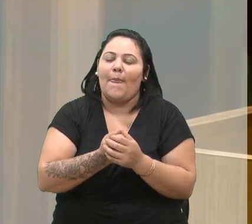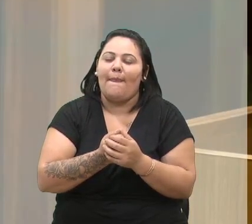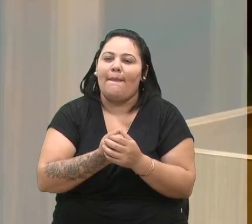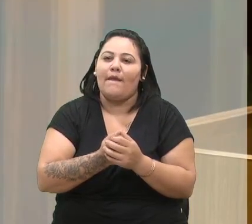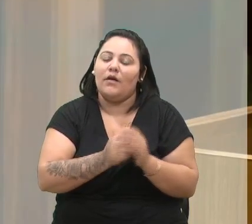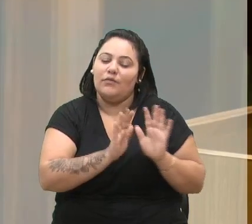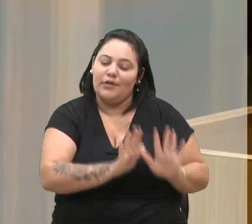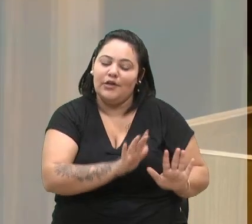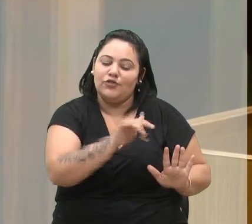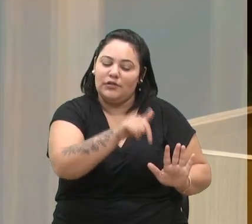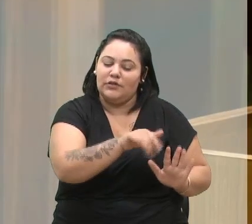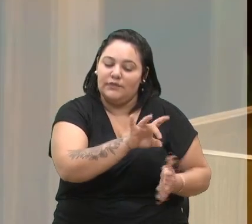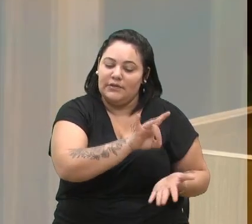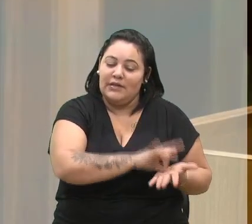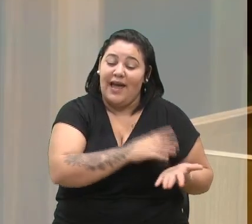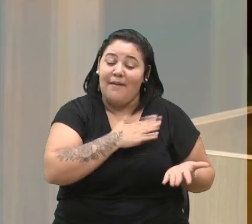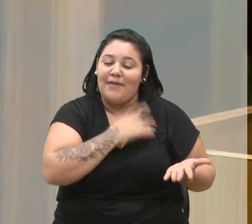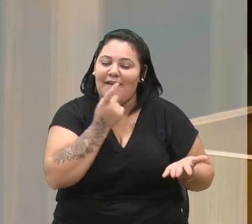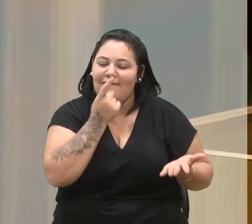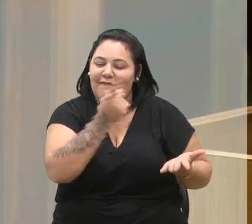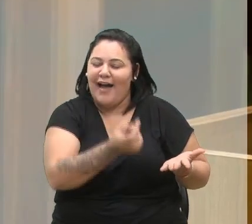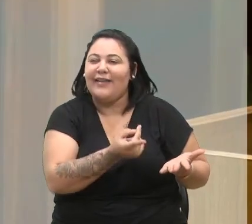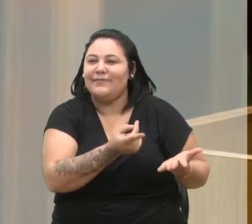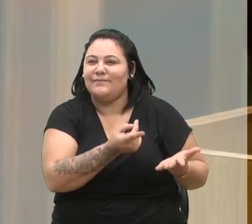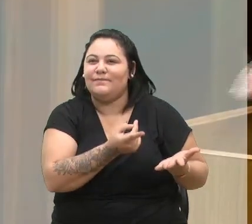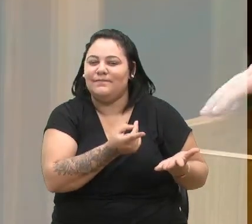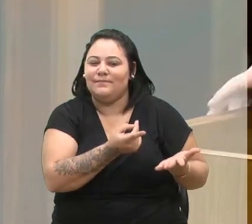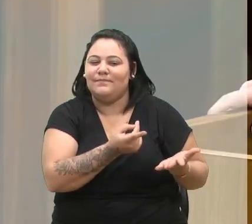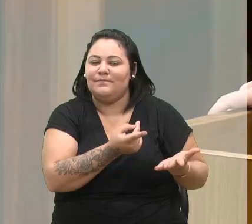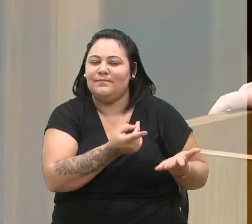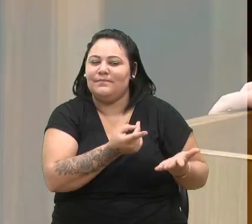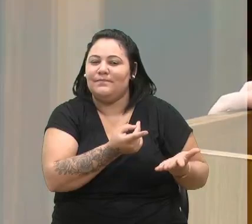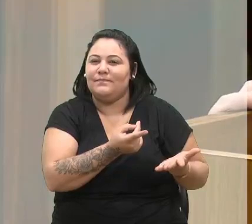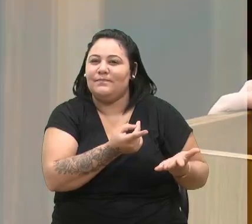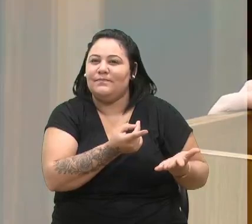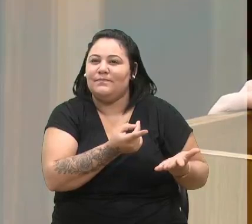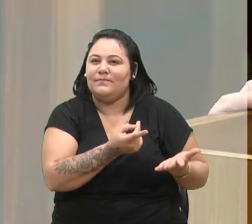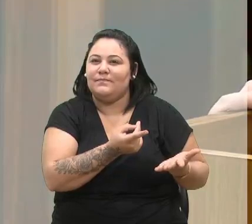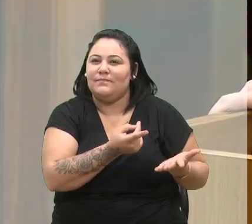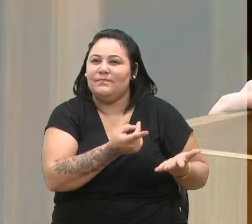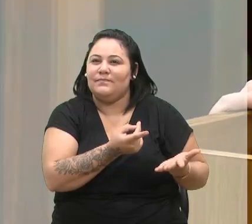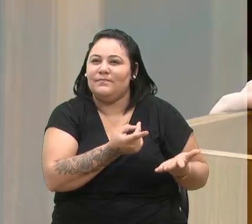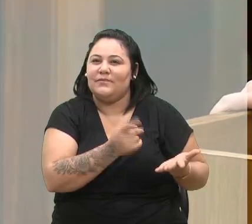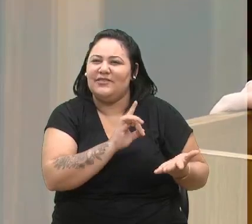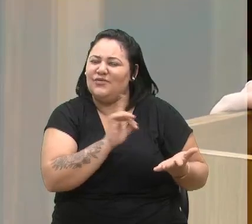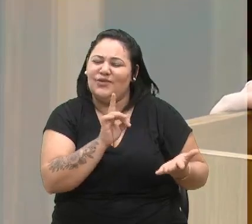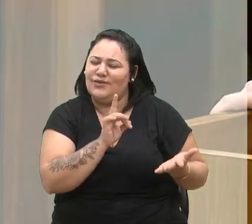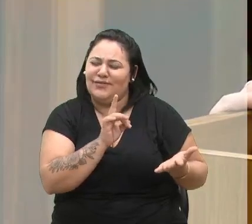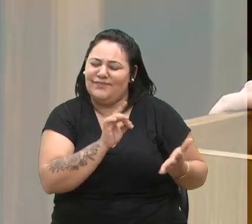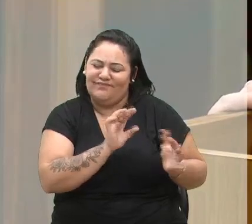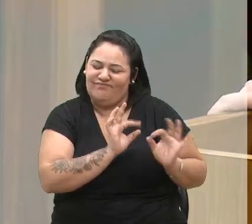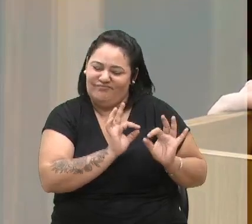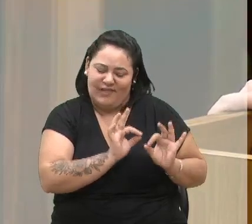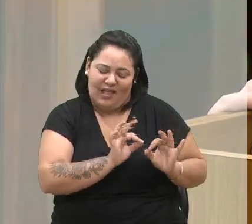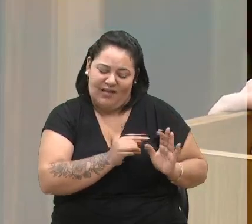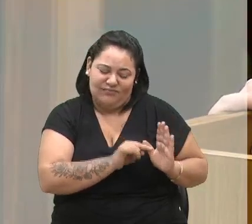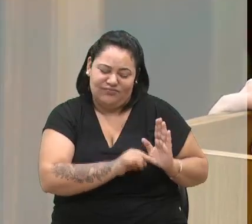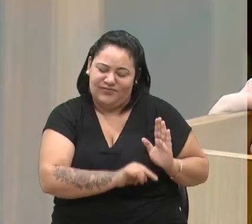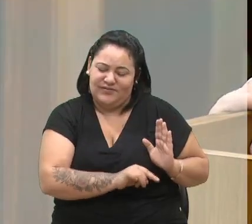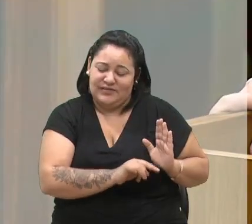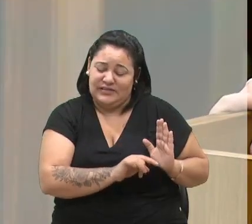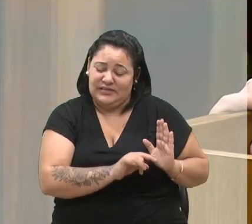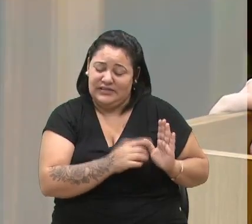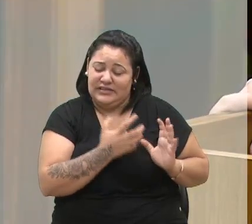a minha fala. Não vou ficar aqui entrando na temática da